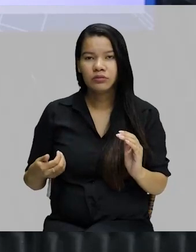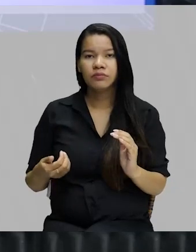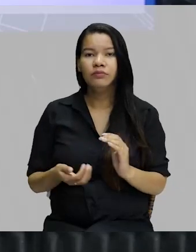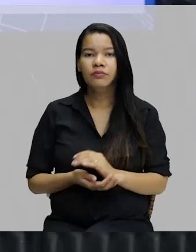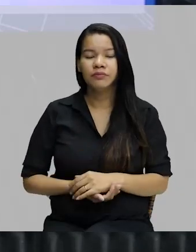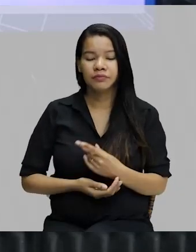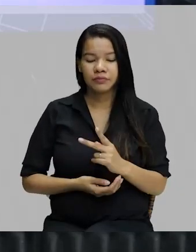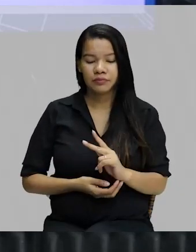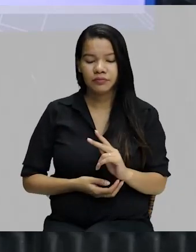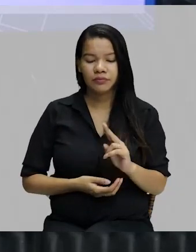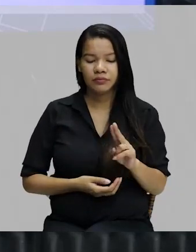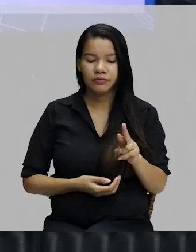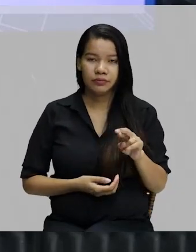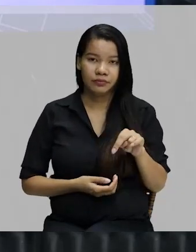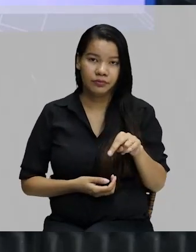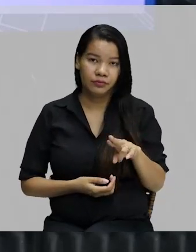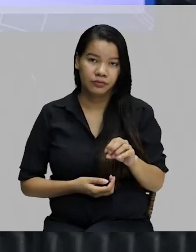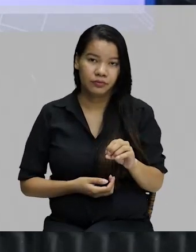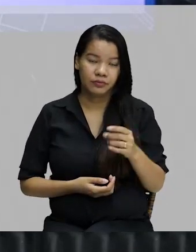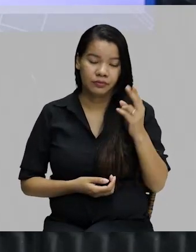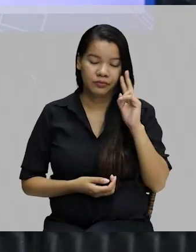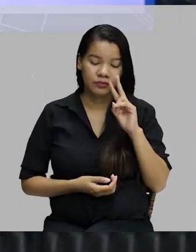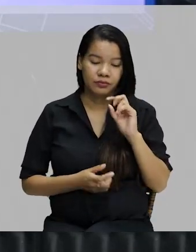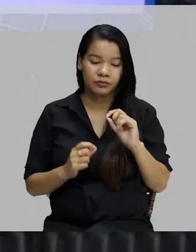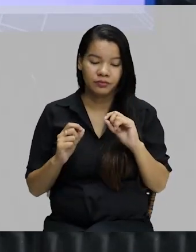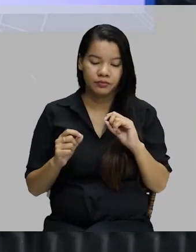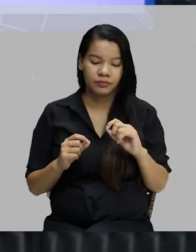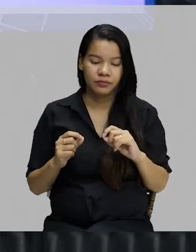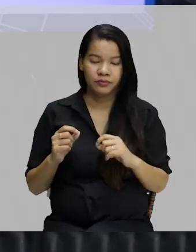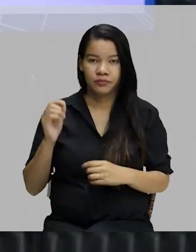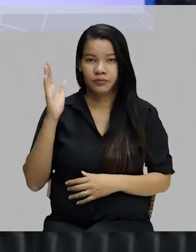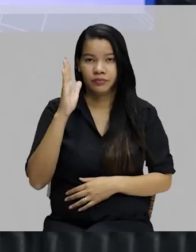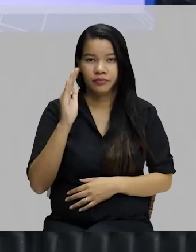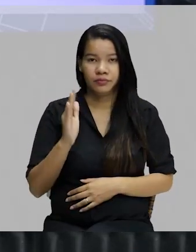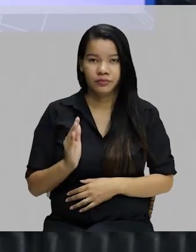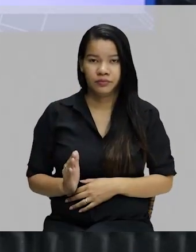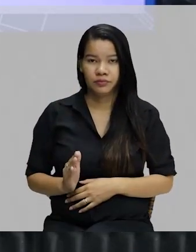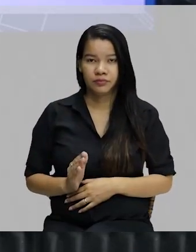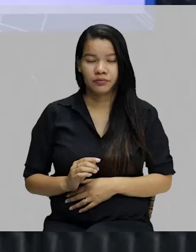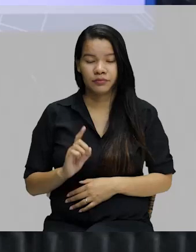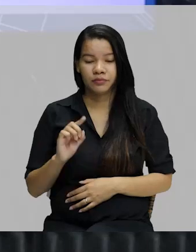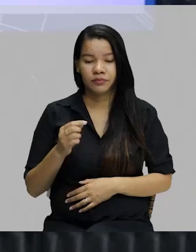desse urânio. Lembrando que o Brasil é o